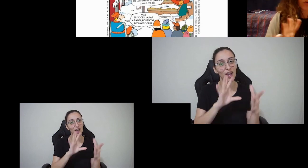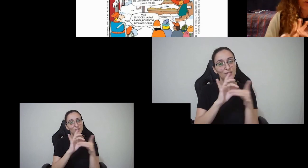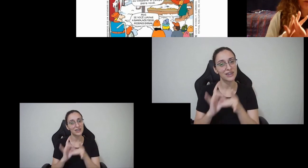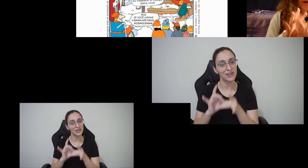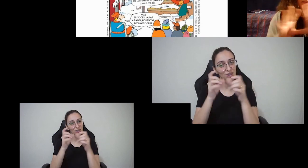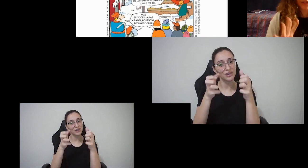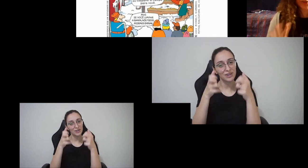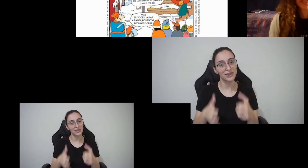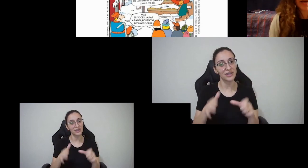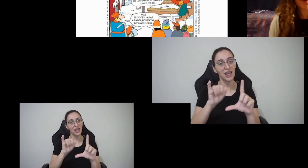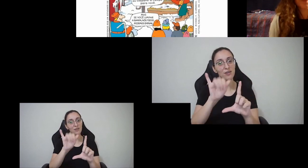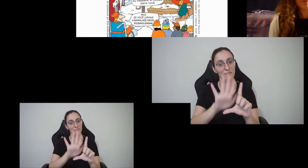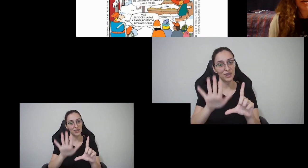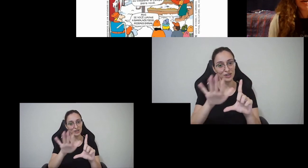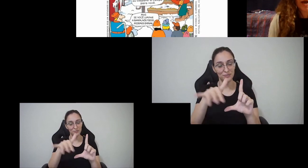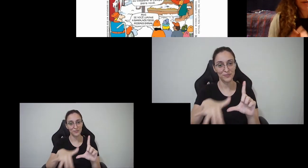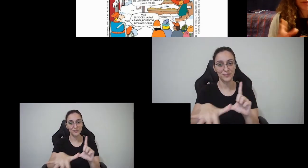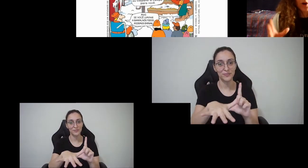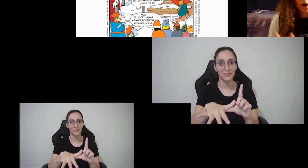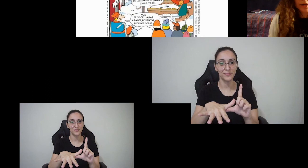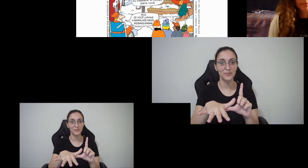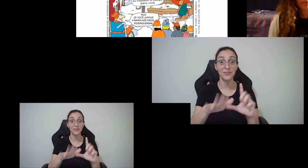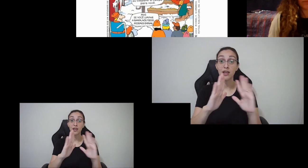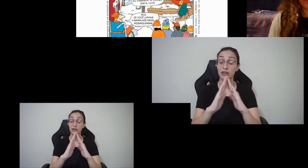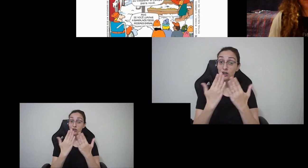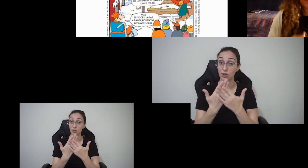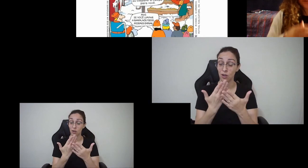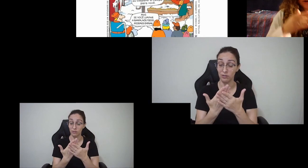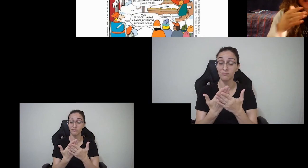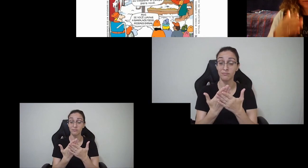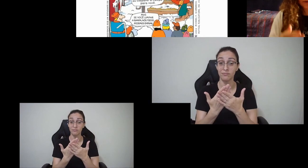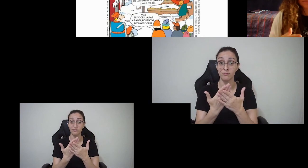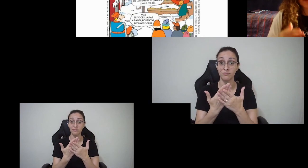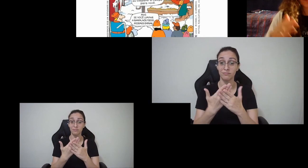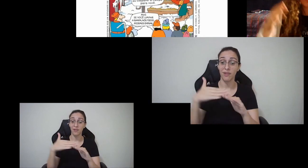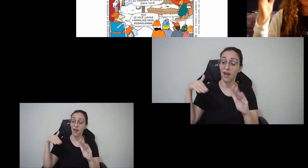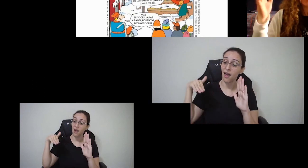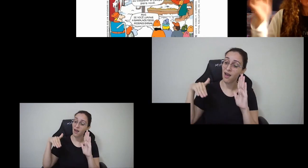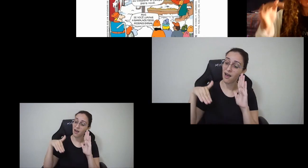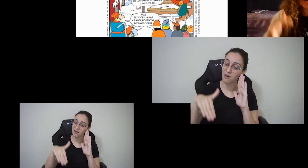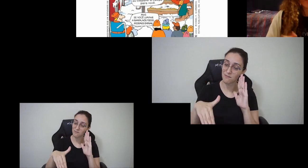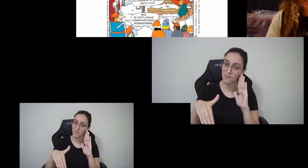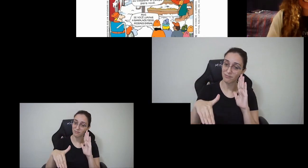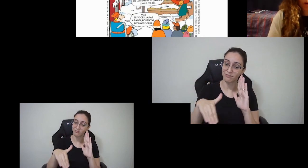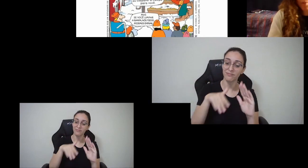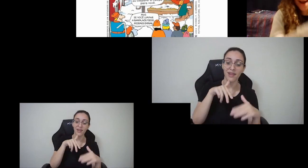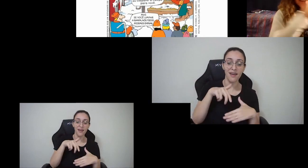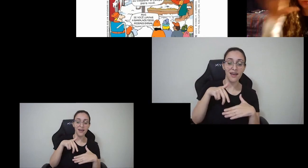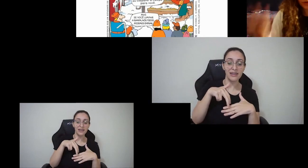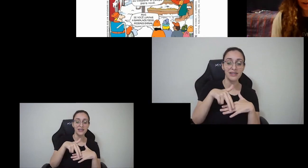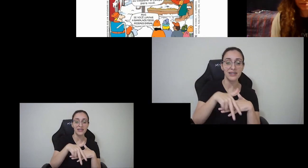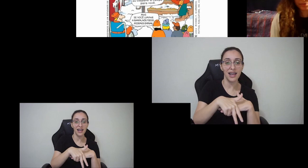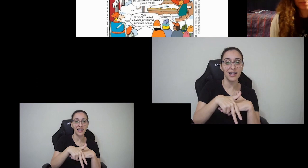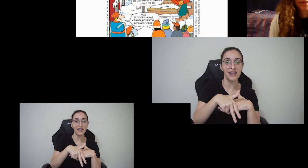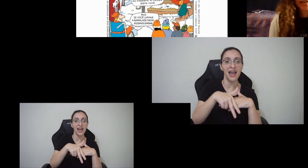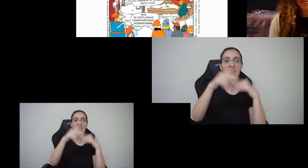contextualizando a imagem, o cenário. É uma escola, tem uma rampa e uma escada e ela está coberta